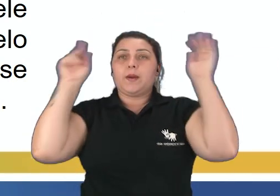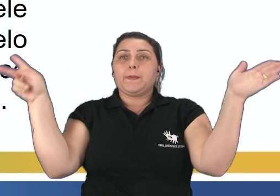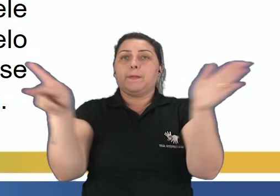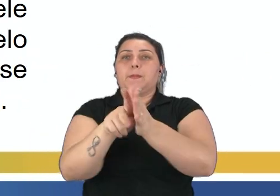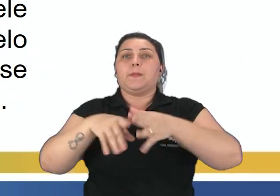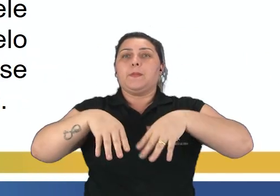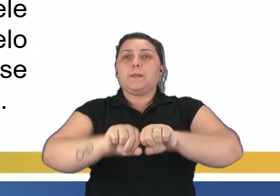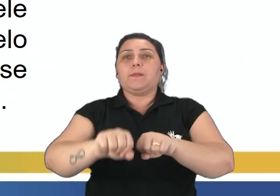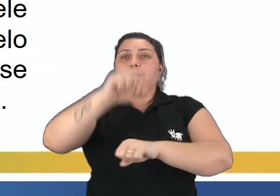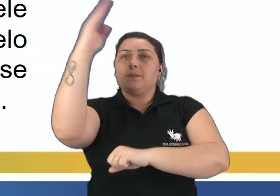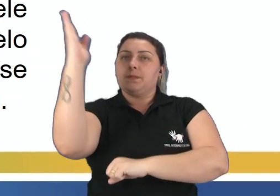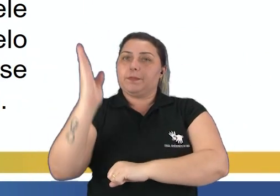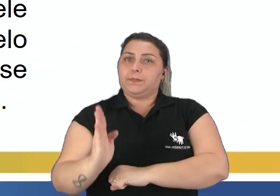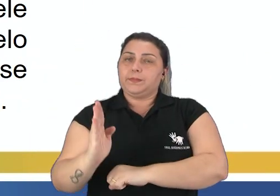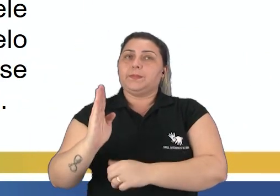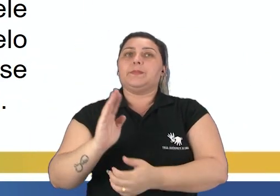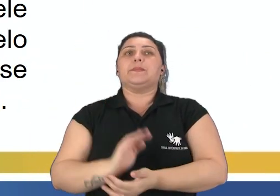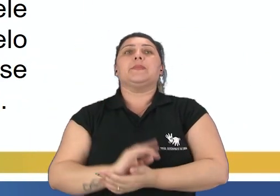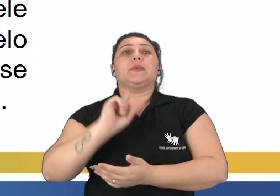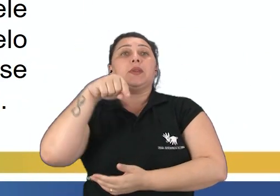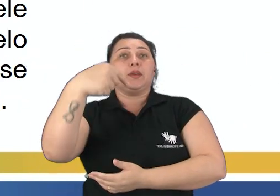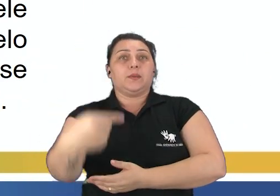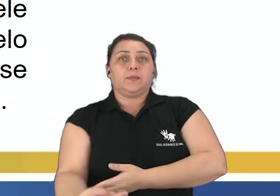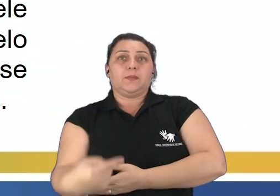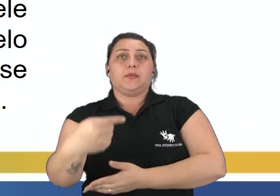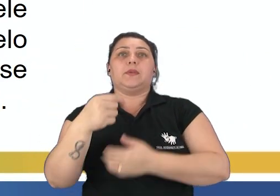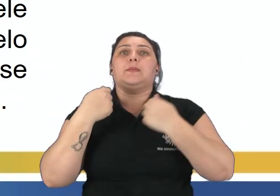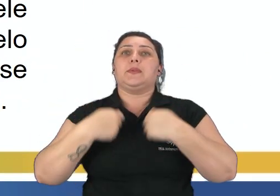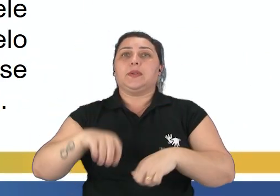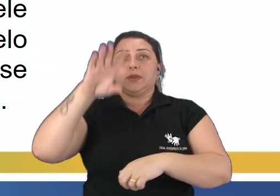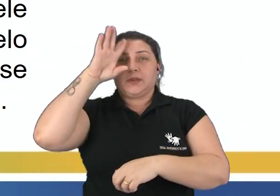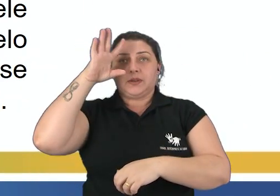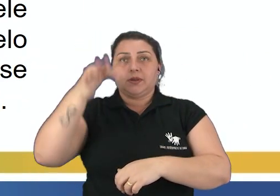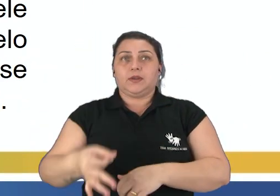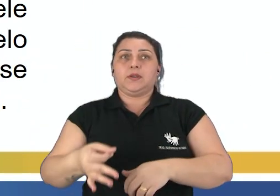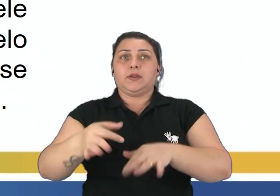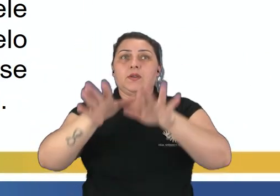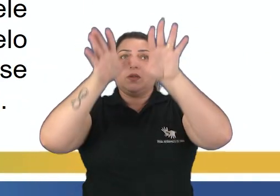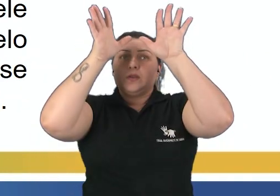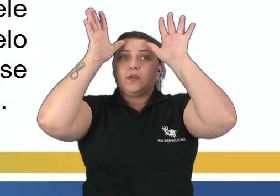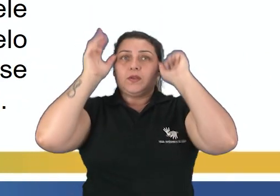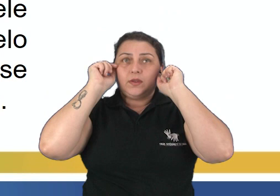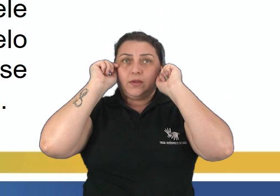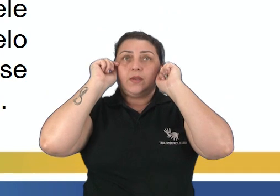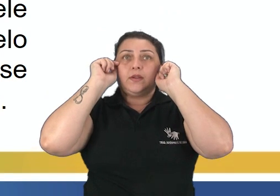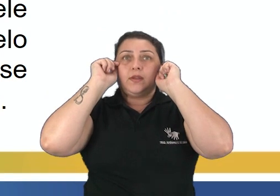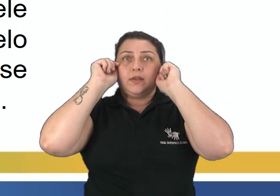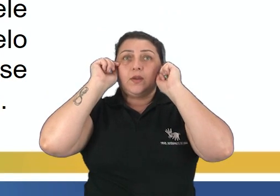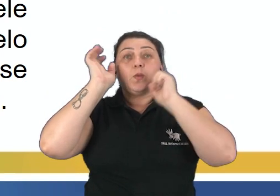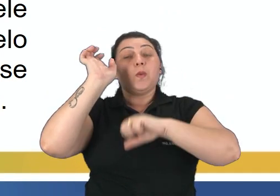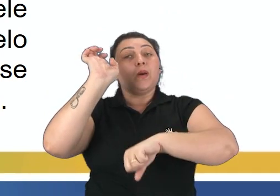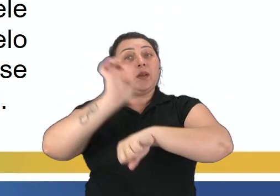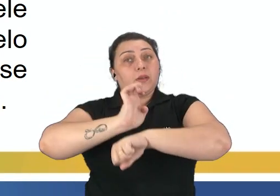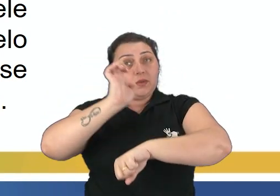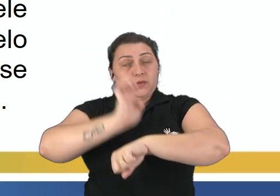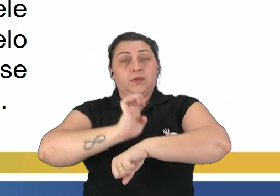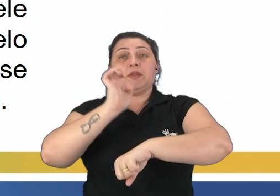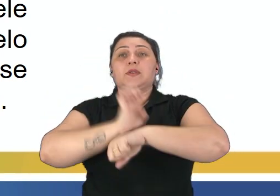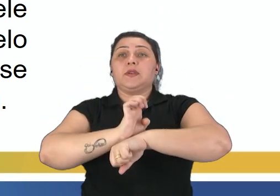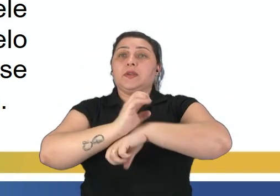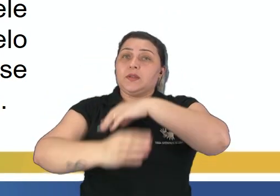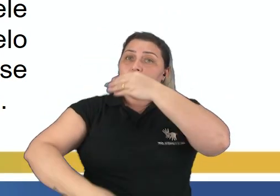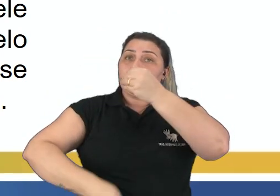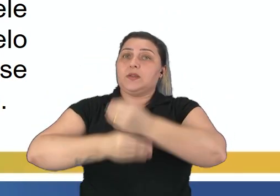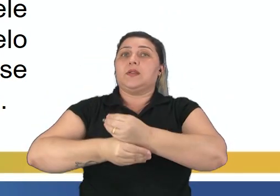território brasileiro. Depois disso, era necessário decidir que o Acre